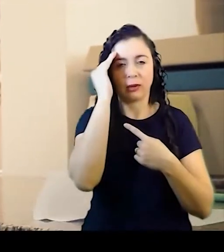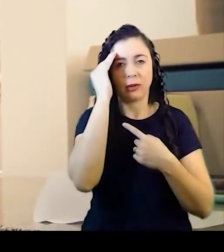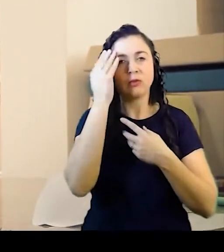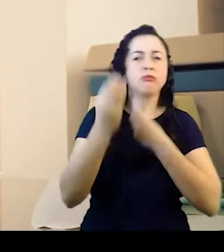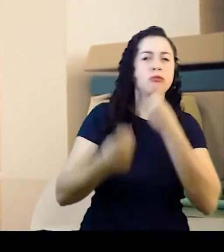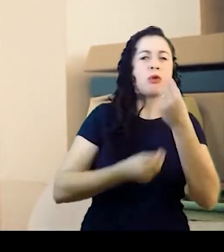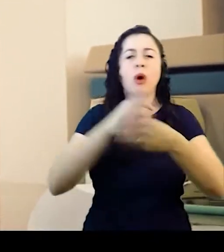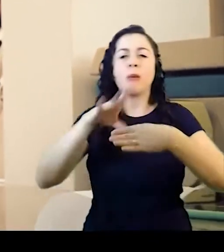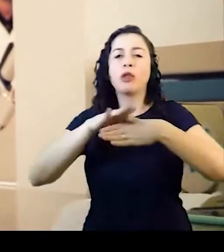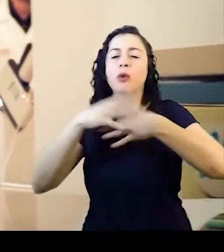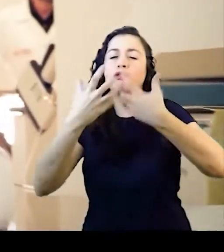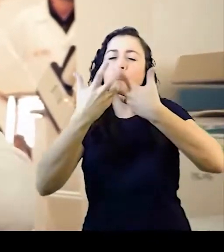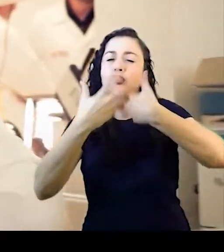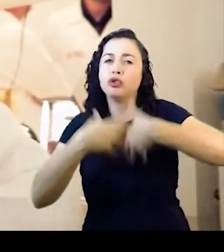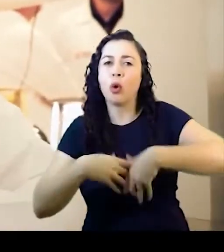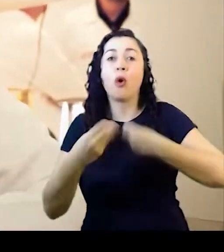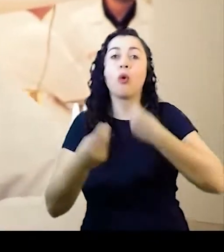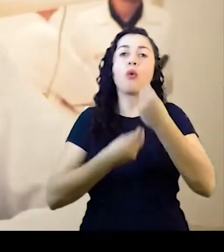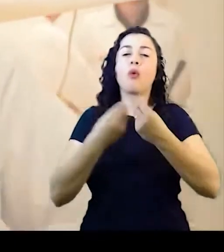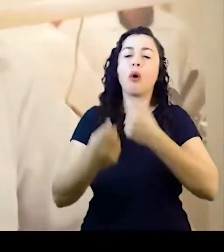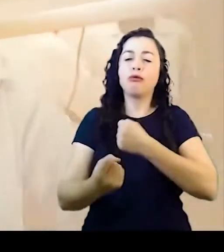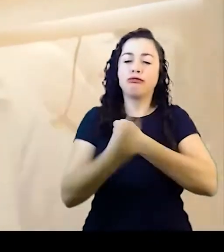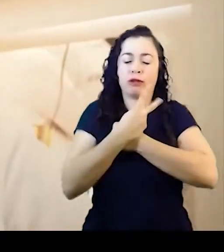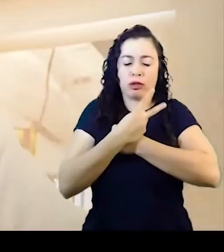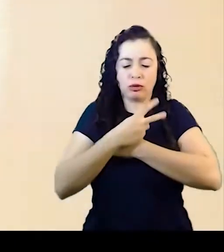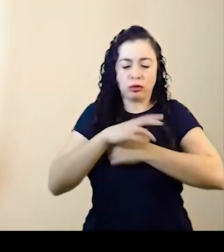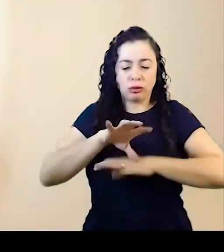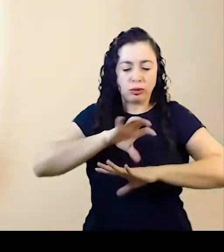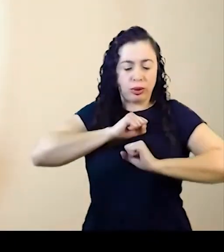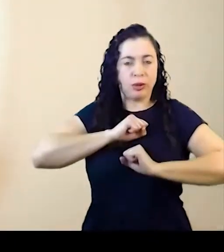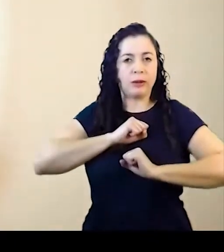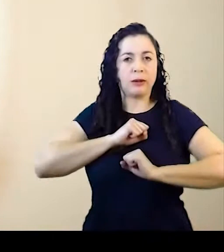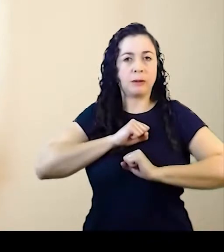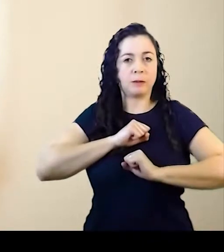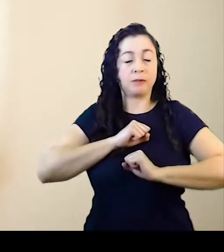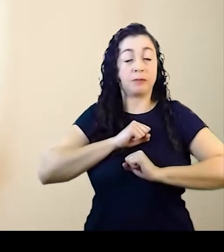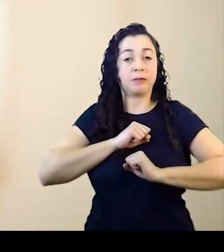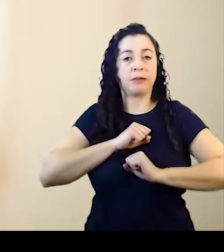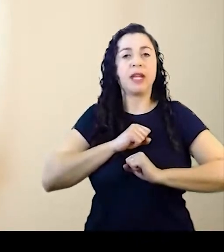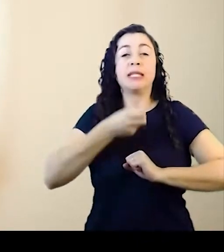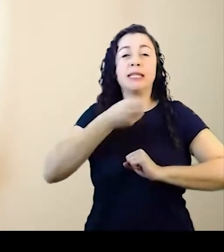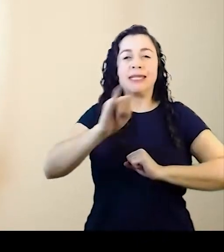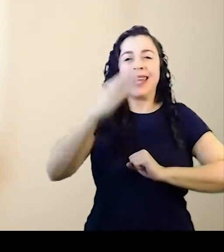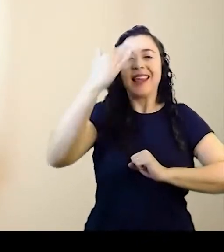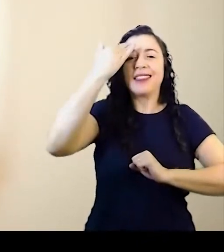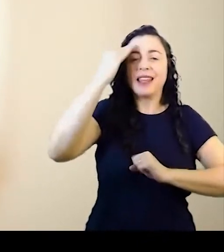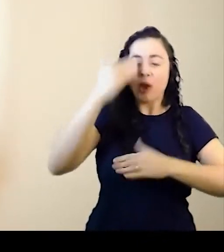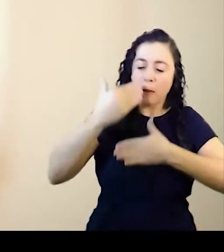da doença e de como o vírus infecta as células. Entendendo esse processo, a gente vai